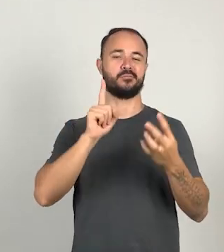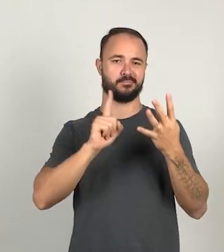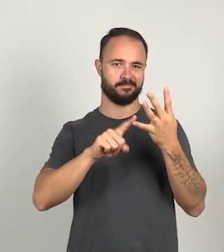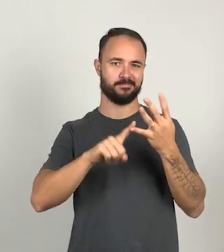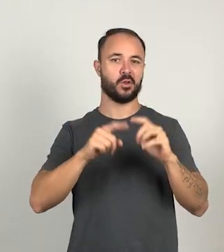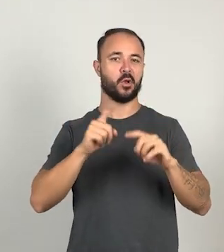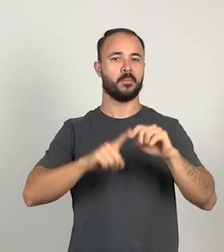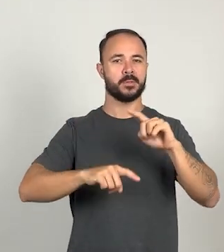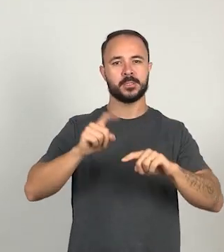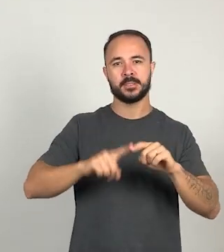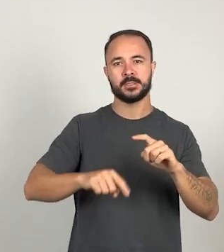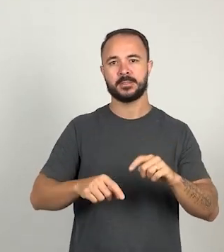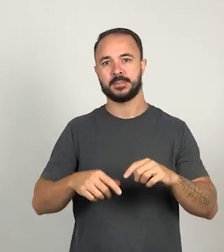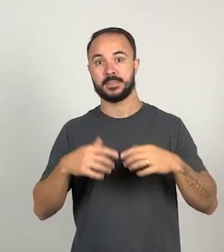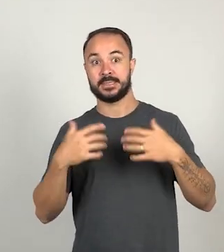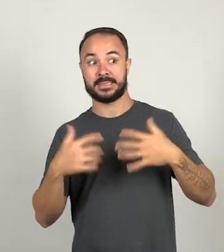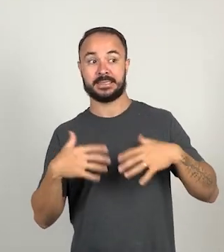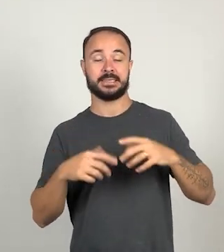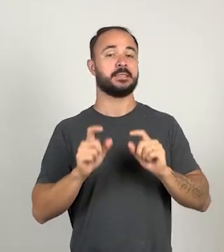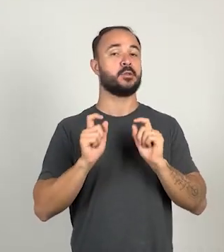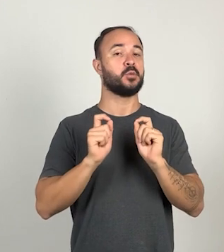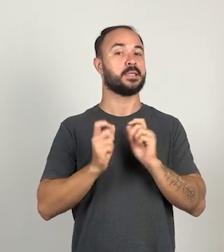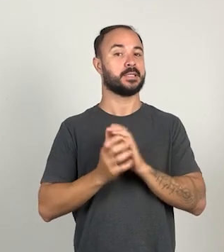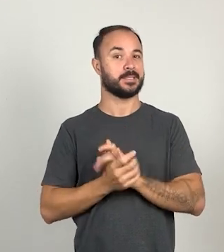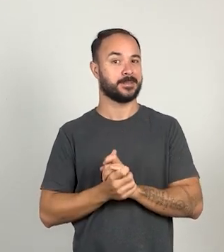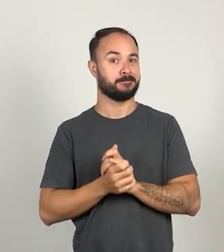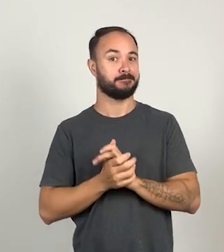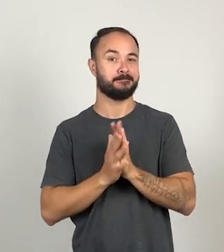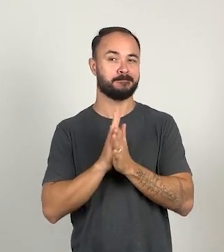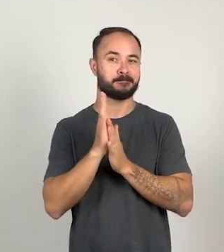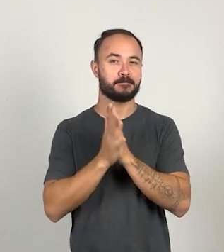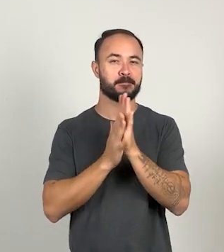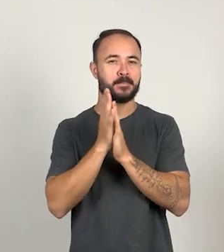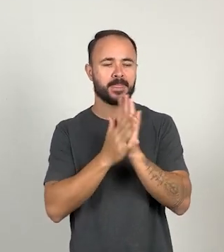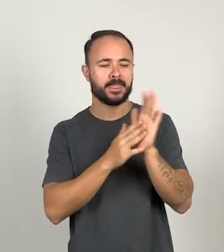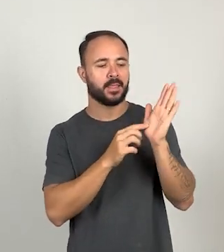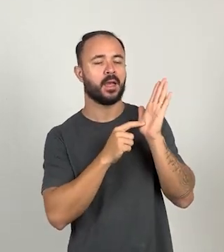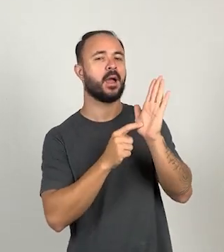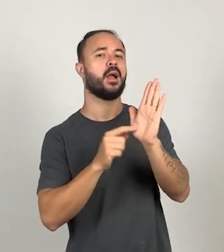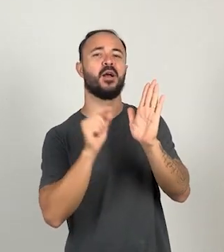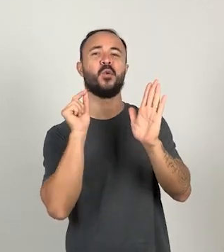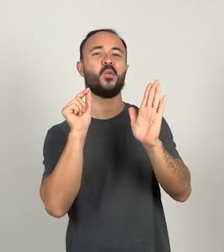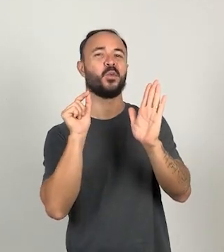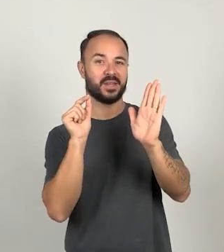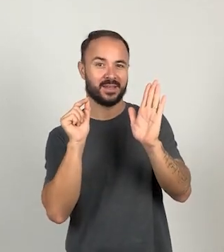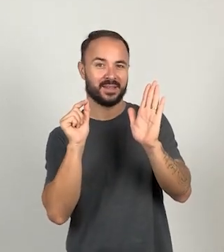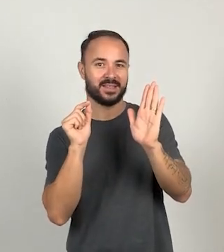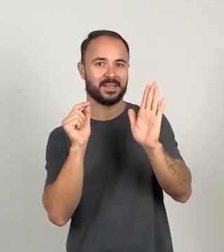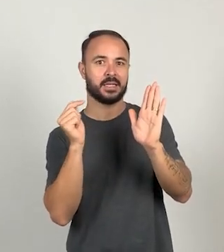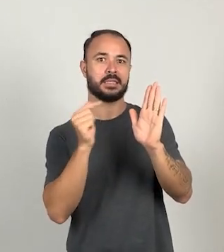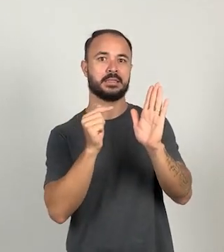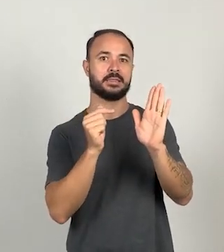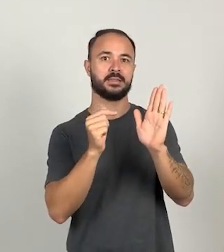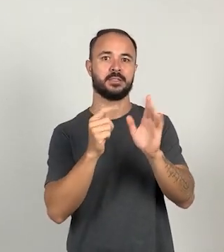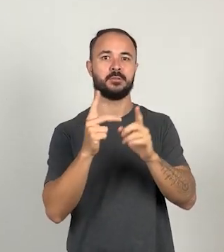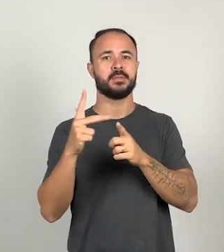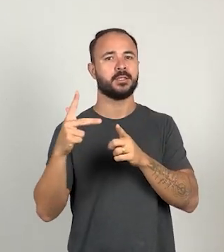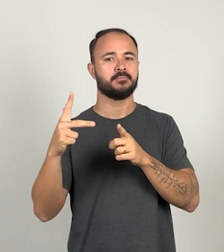objeto. Tcharam, tchan, tchan. O que será que é isso? É uma